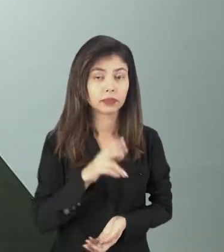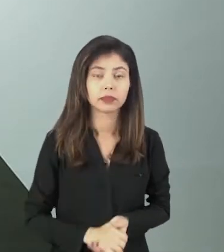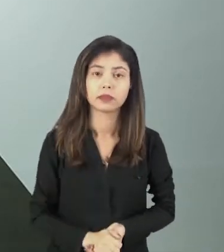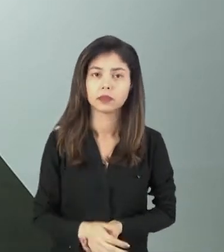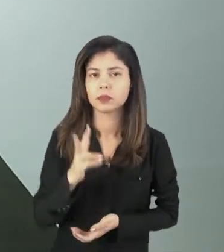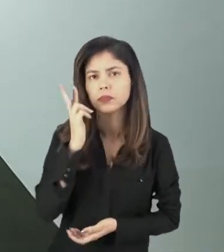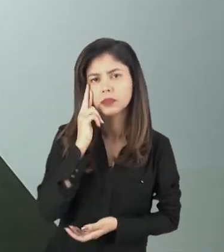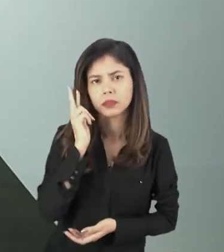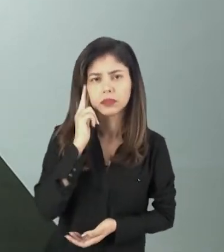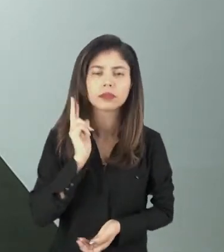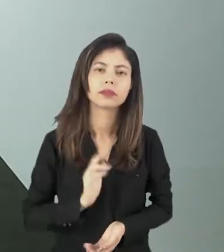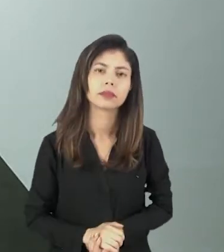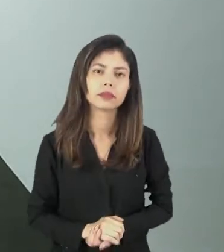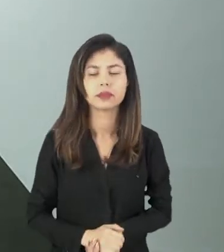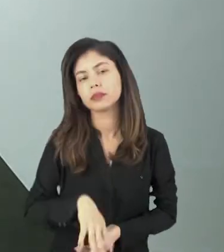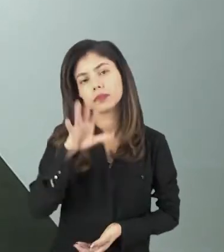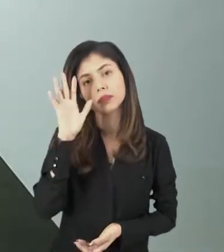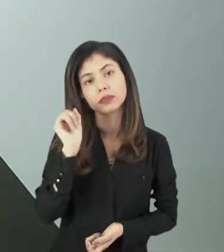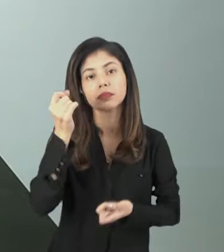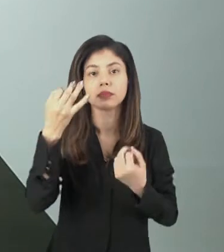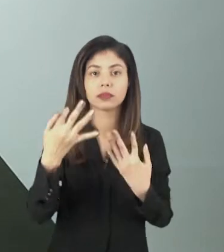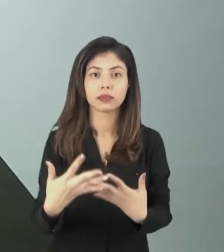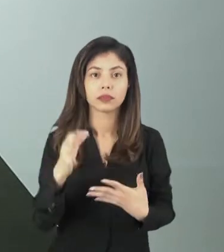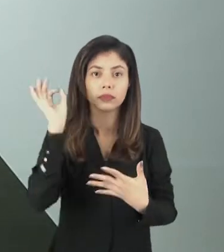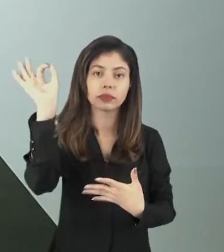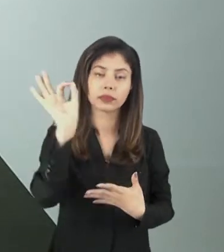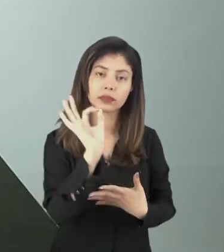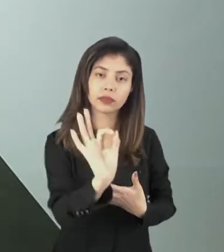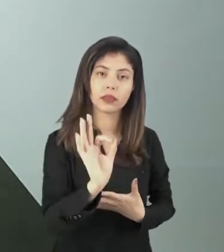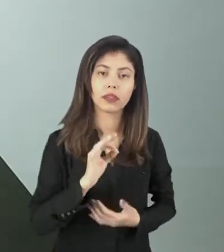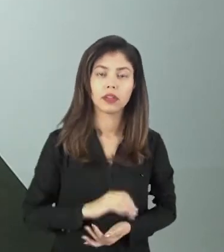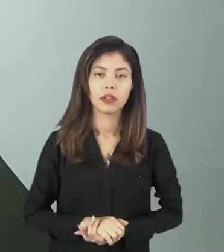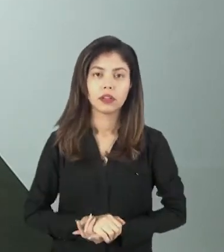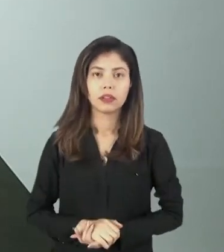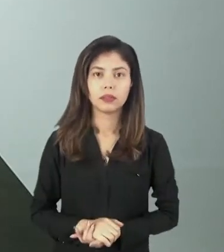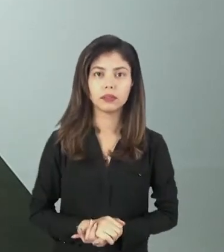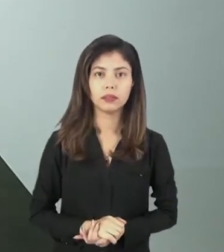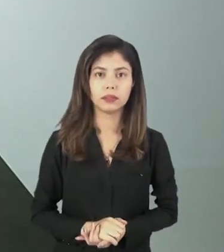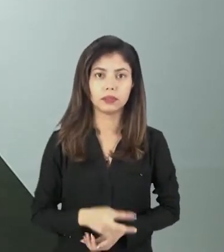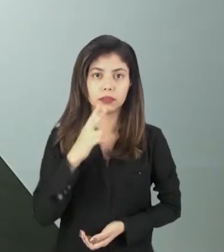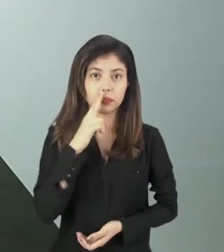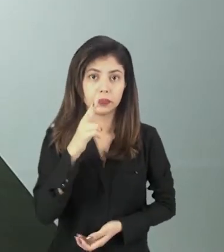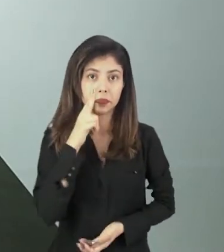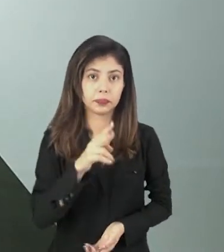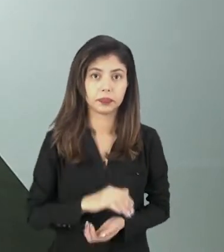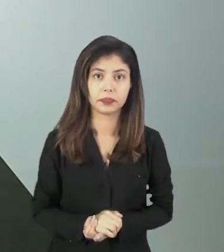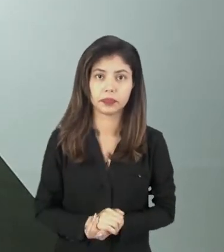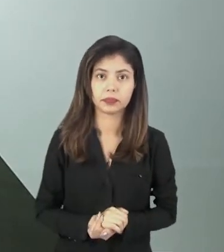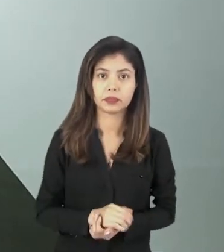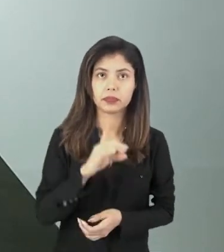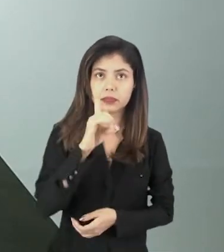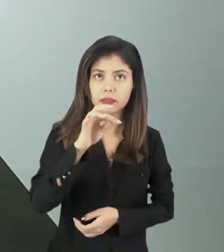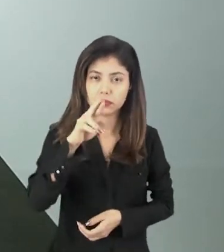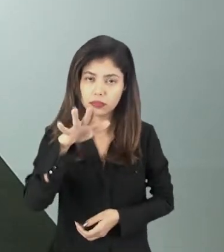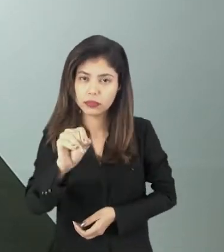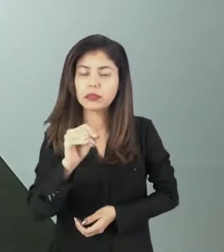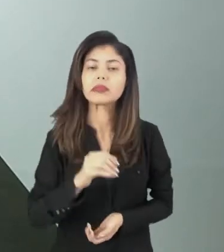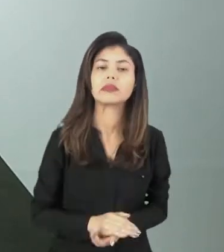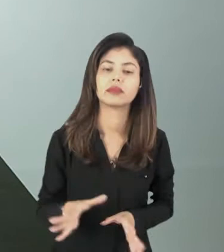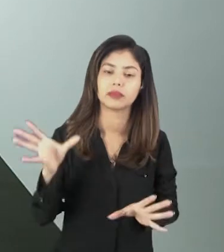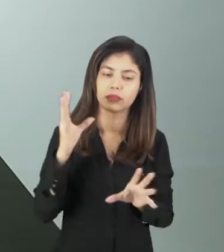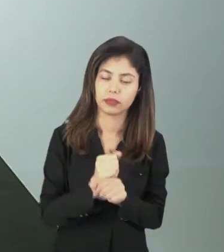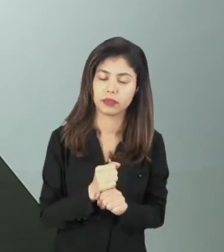muito comum nós ouvimos temos porcentagem né quando a gente vê sobre desconto sobre